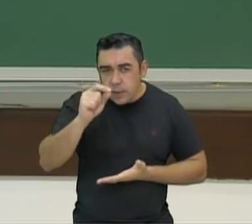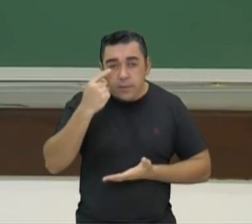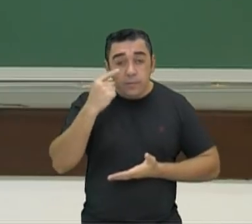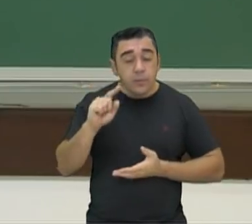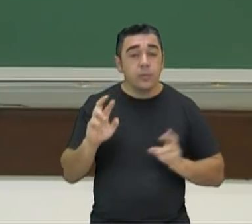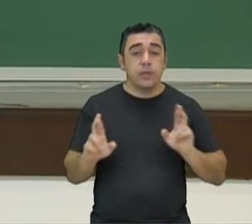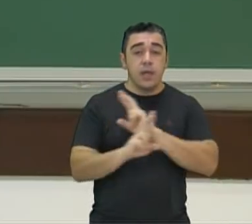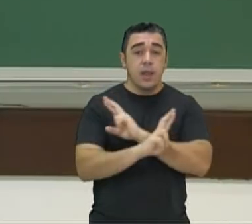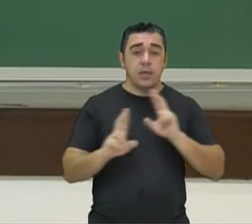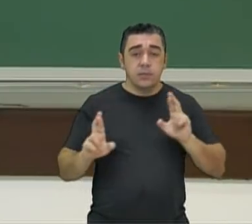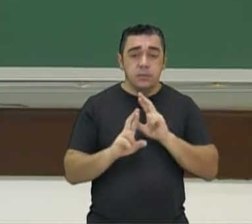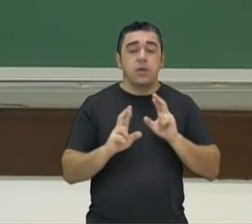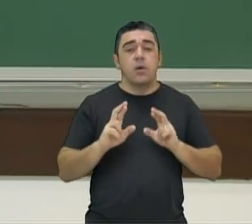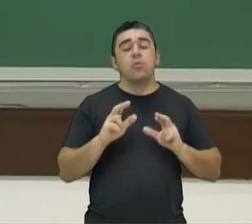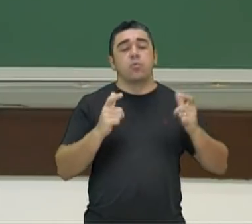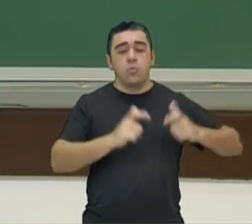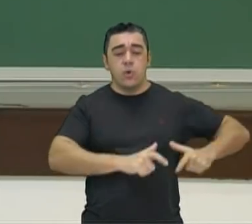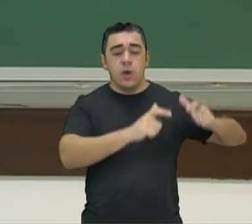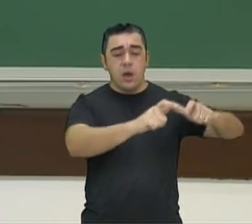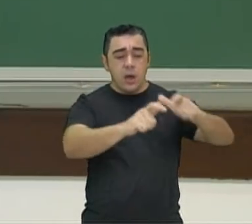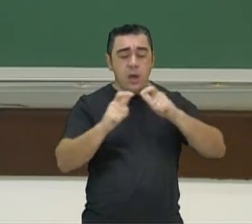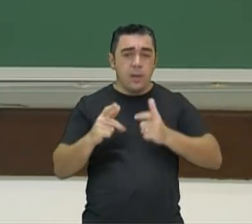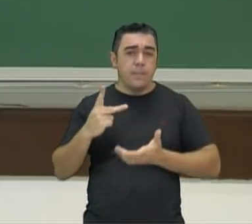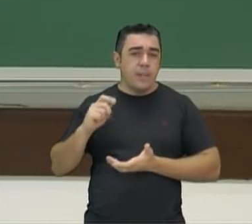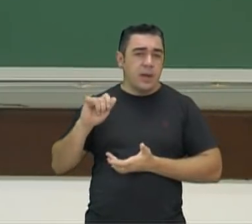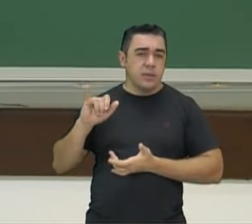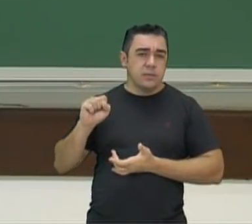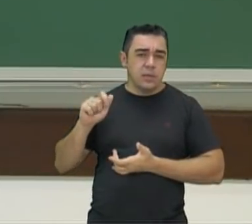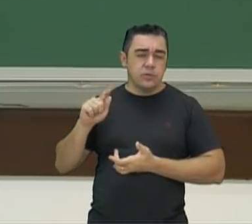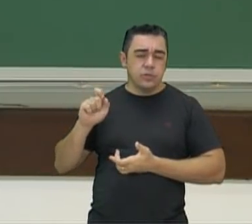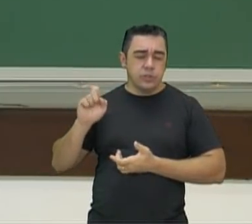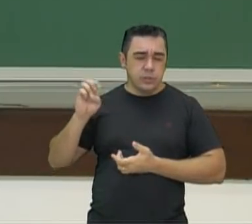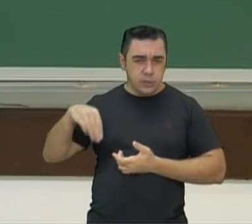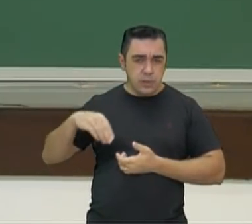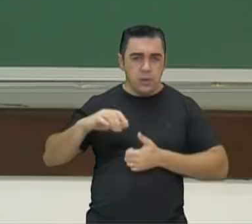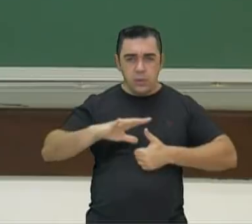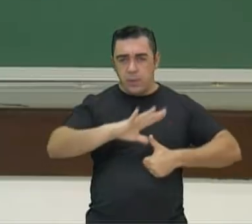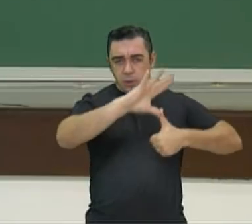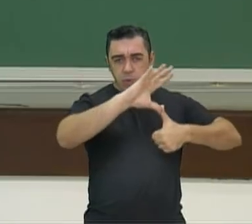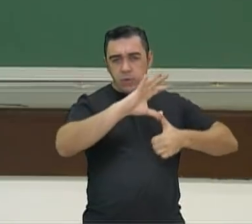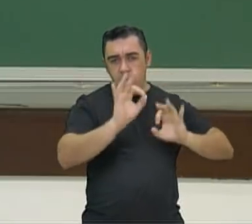essa relação da paisagem, de como que o espaço na América do Norte se organizou, e